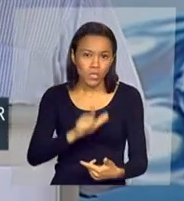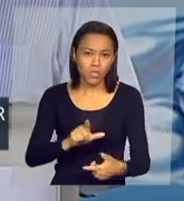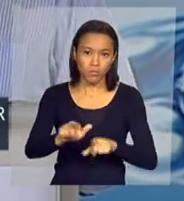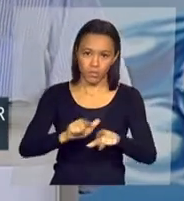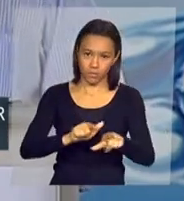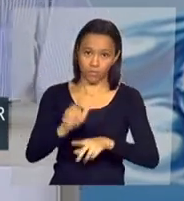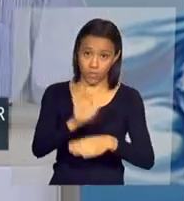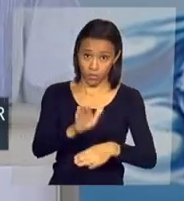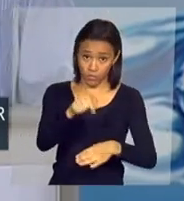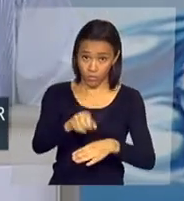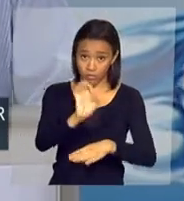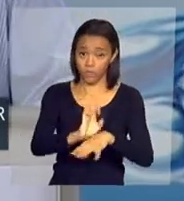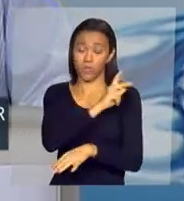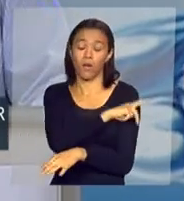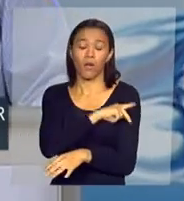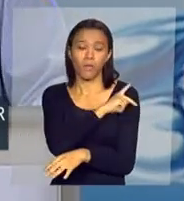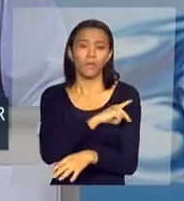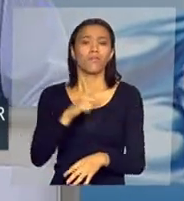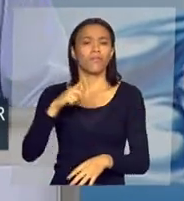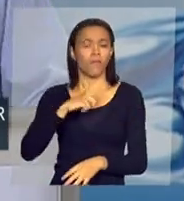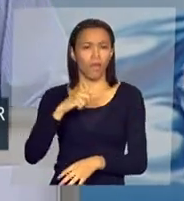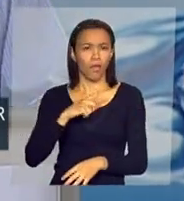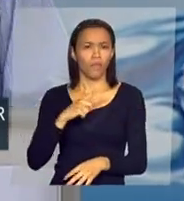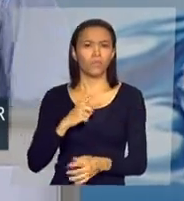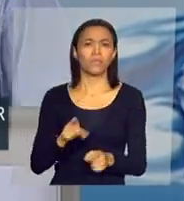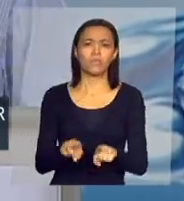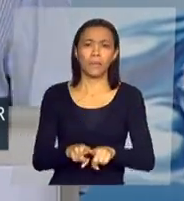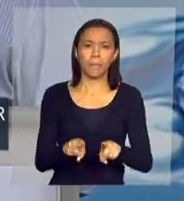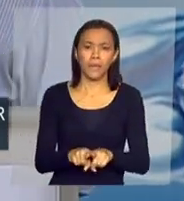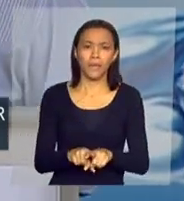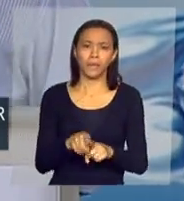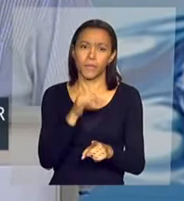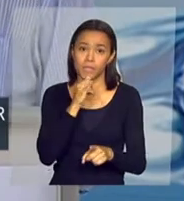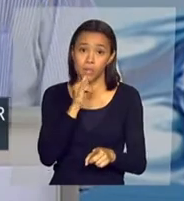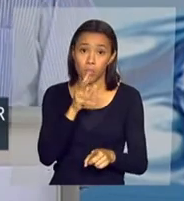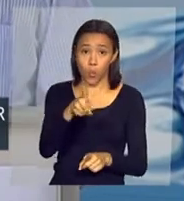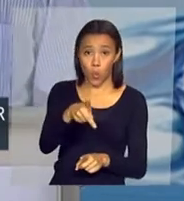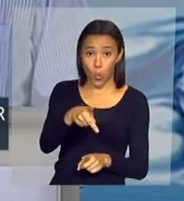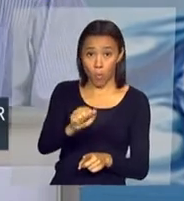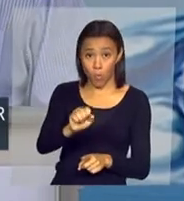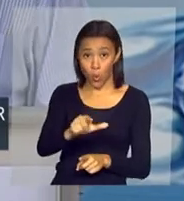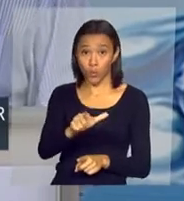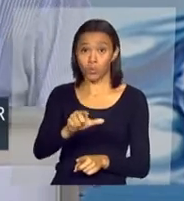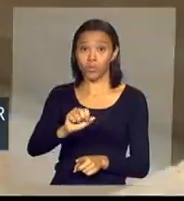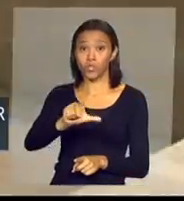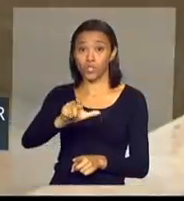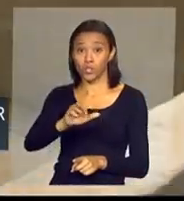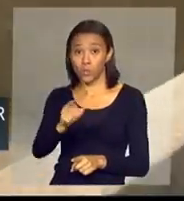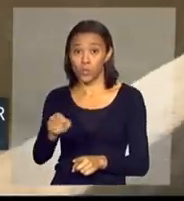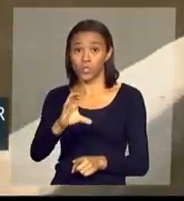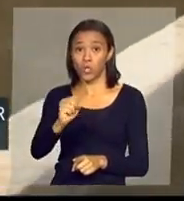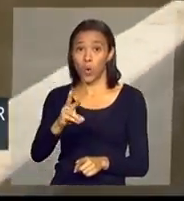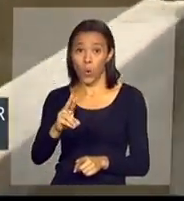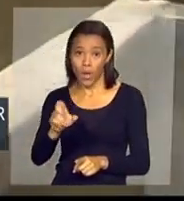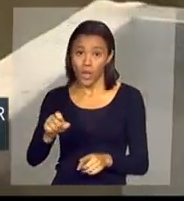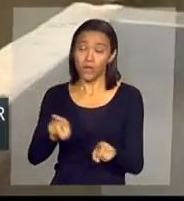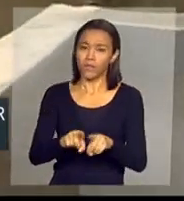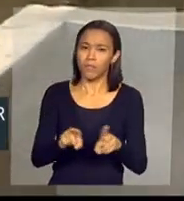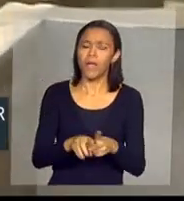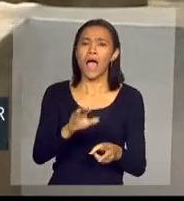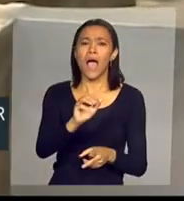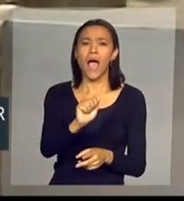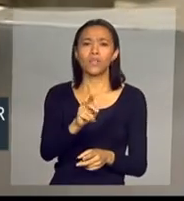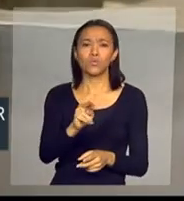Piauí. Temos condições de concluirmos o Porto de Luiz Correia, as adutoras do Rio Parnaíba, bem